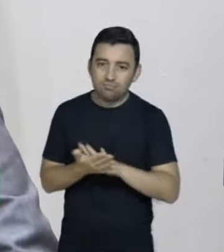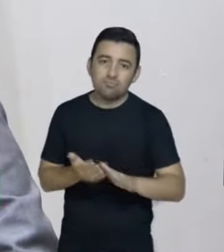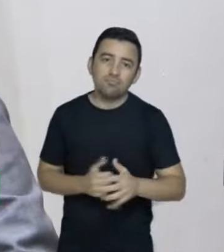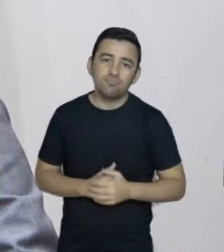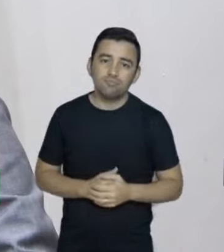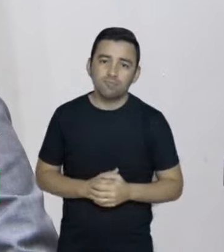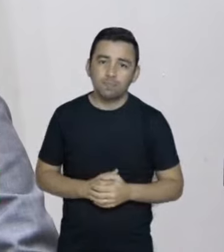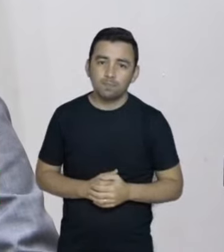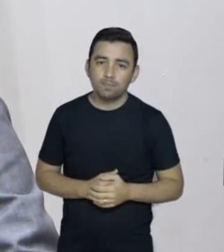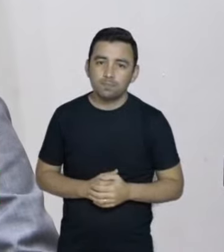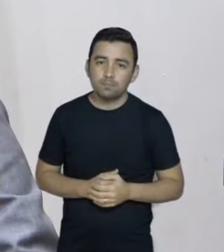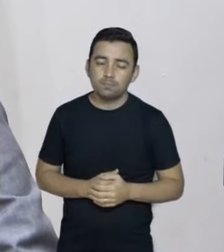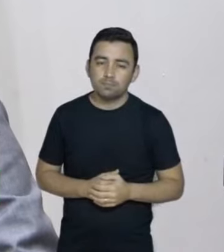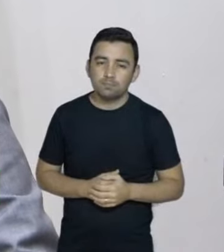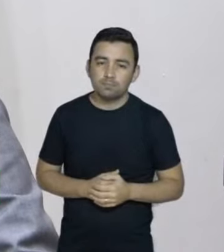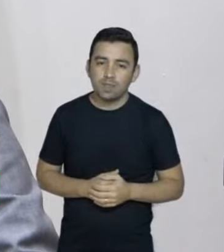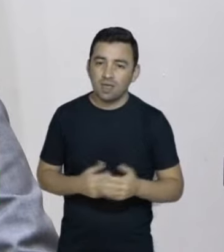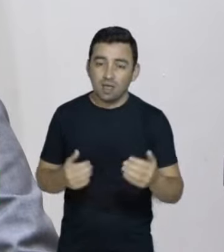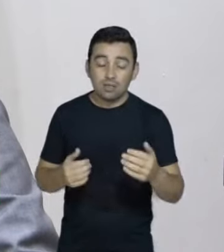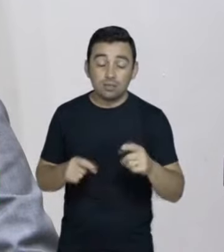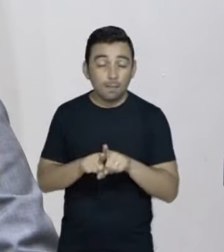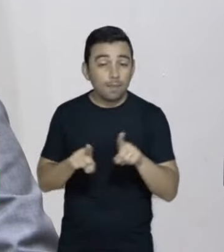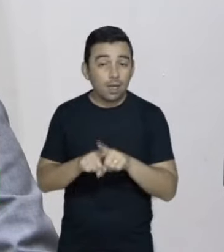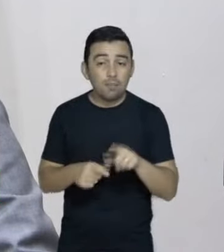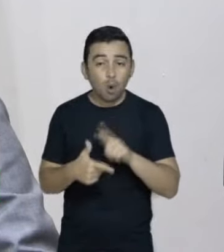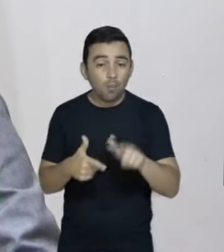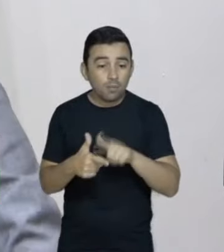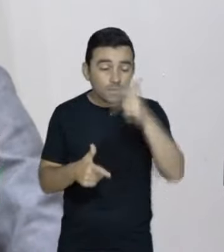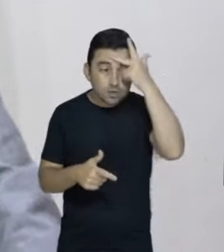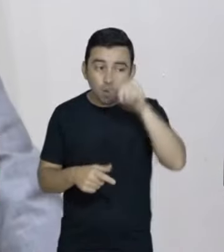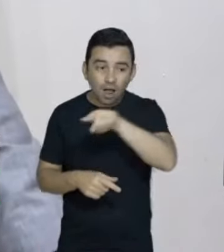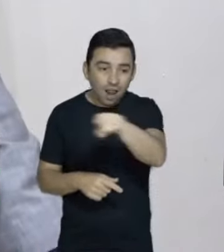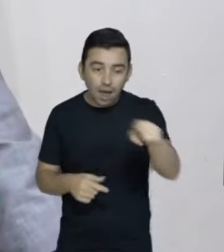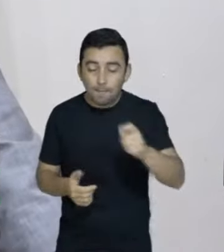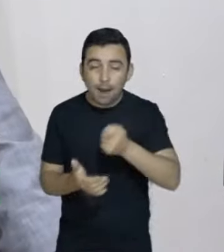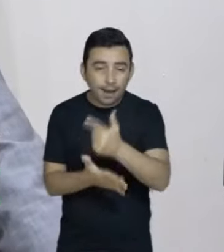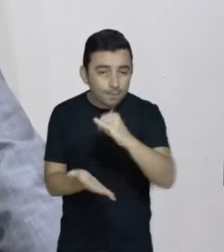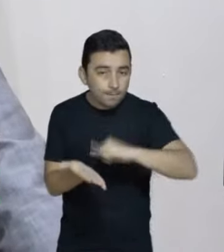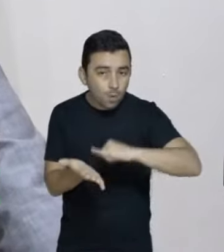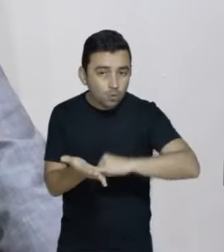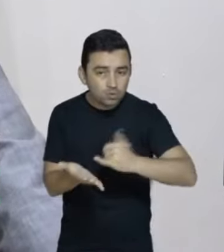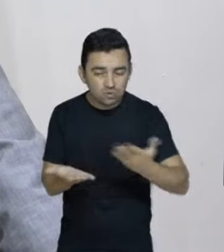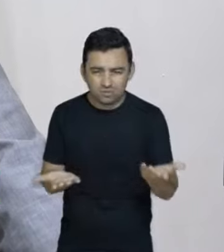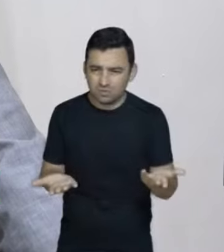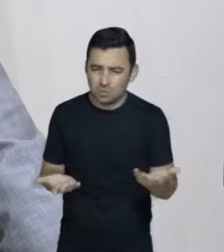Não é problema meu e não é problema de quem paga imposto para ter suas soluções entregues.